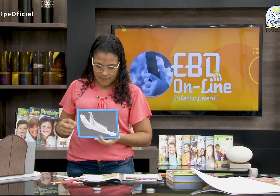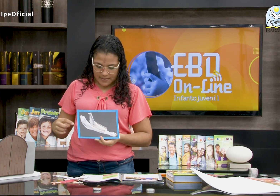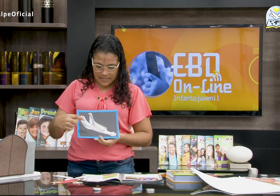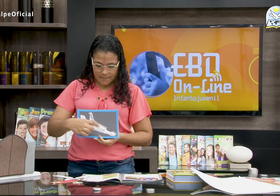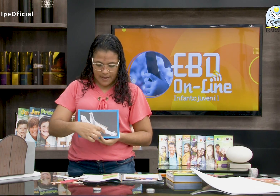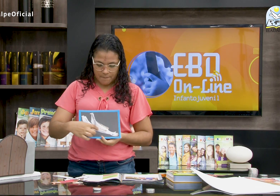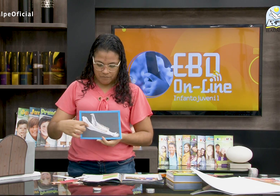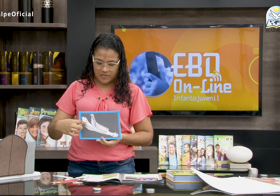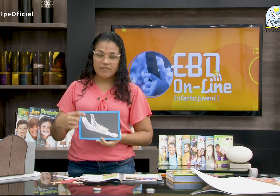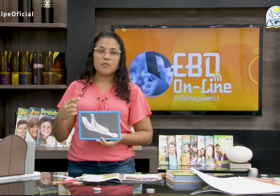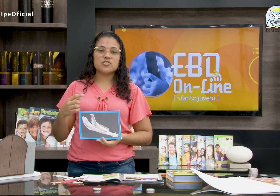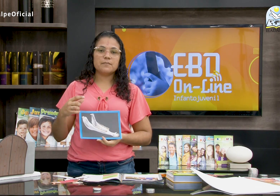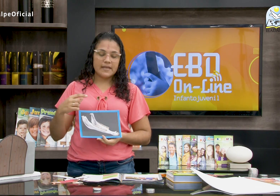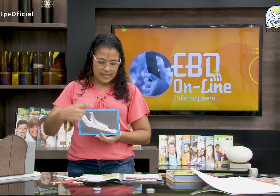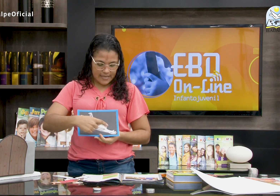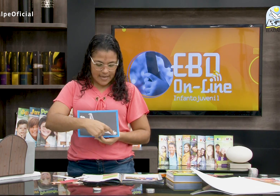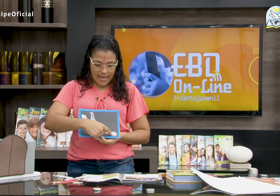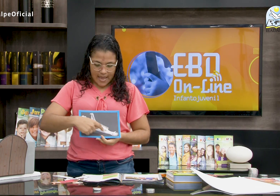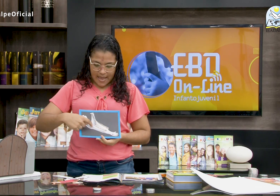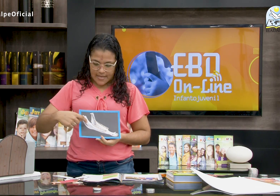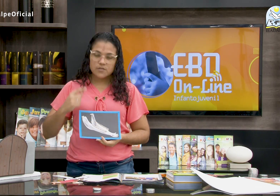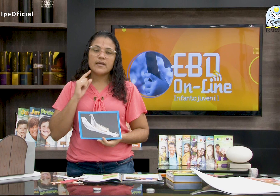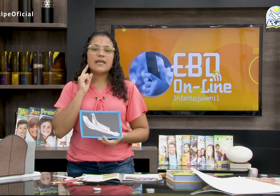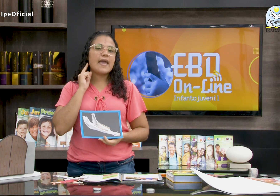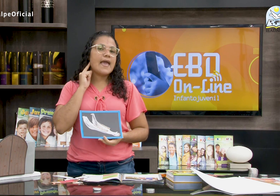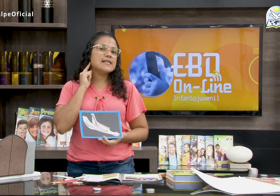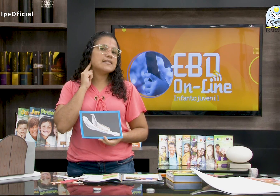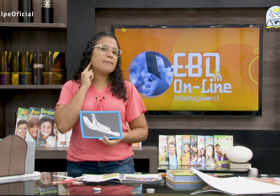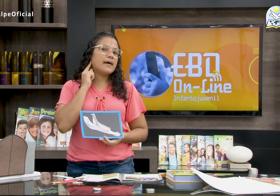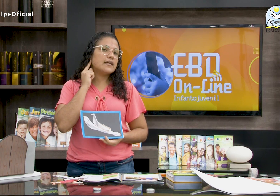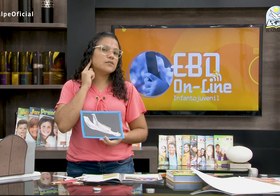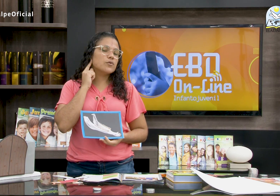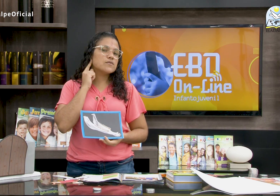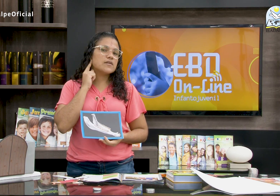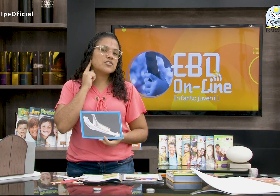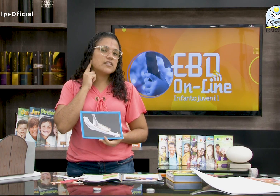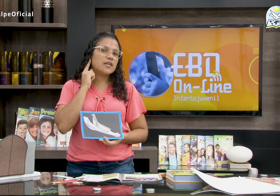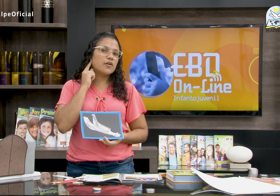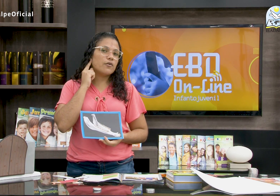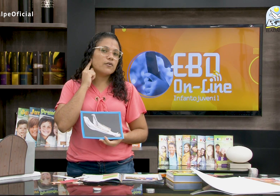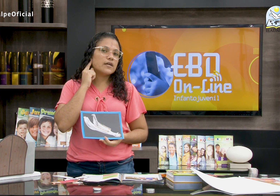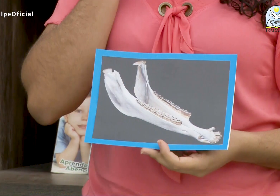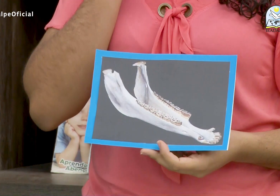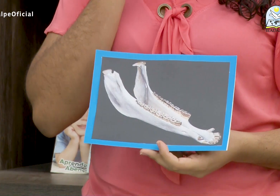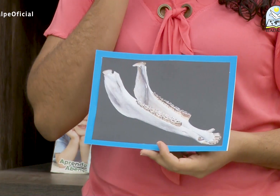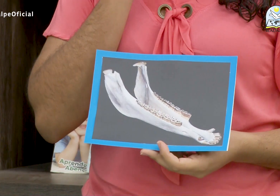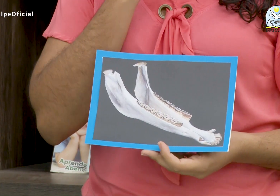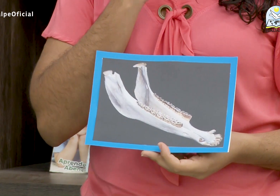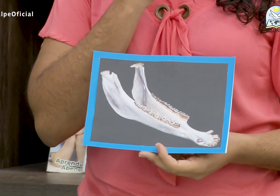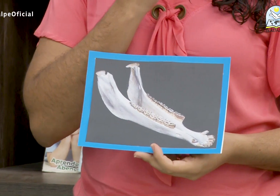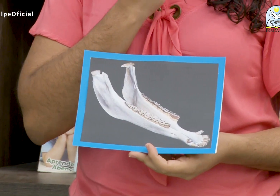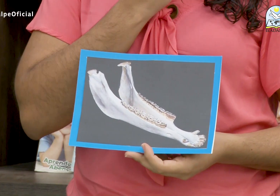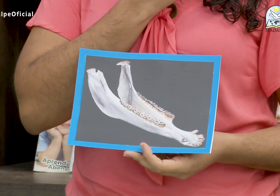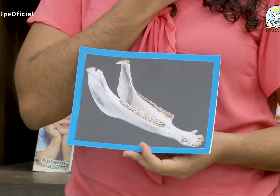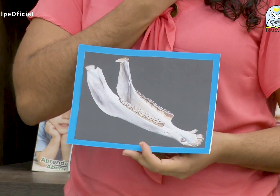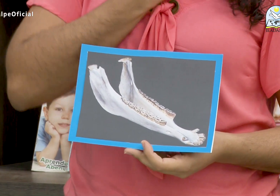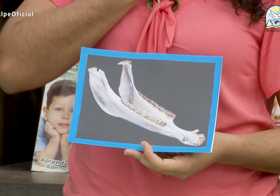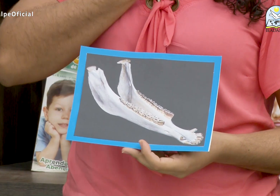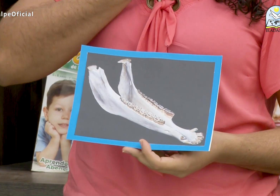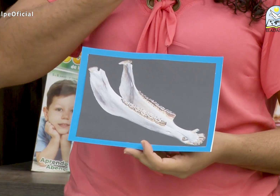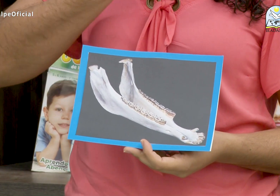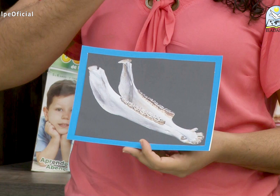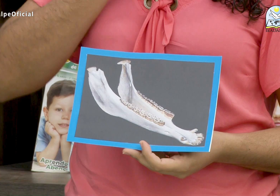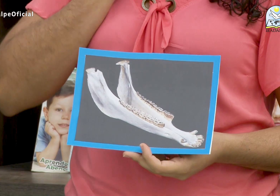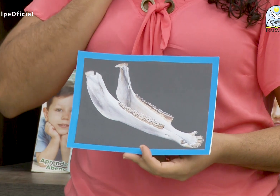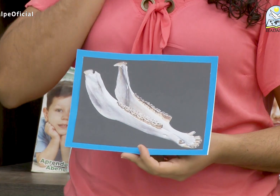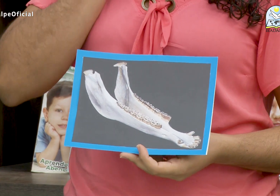você vai perceber e vai mostrar para ele que isso aqui é essa parte do osso da gente aqui, ó. Aqui, a parte de baixo, tá vendo? Que